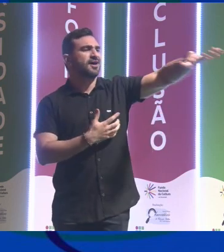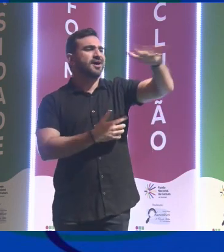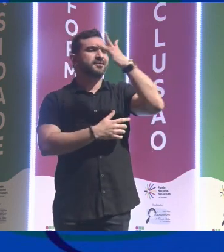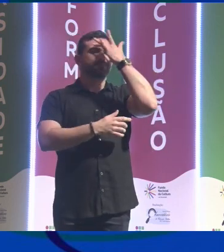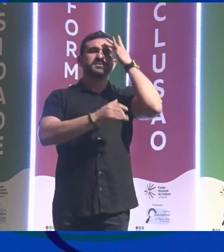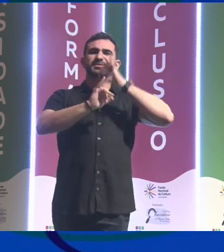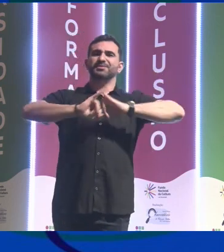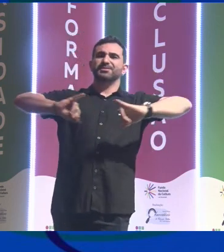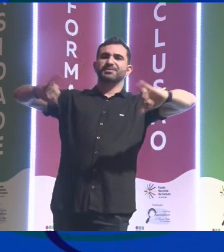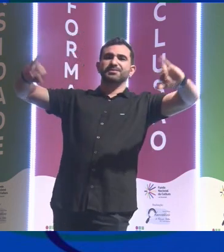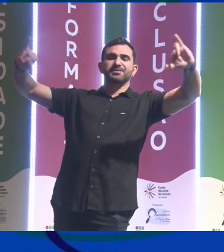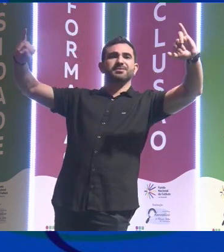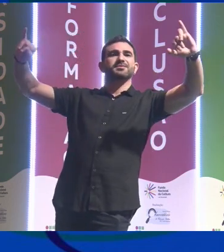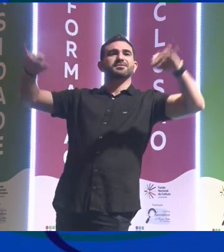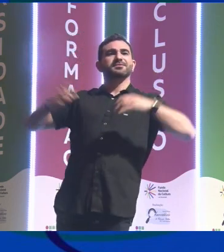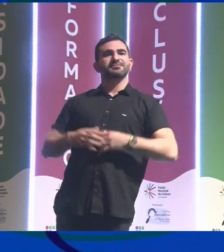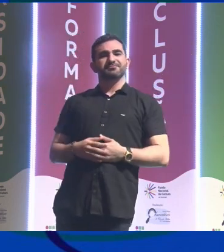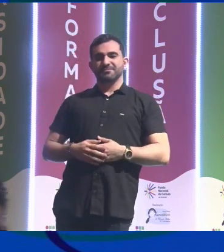diz: